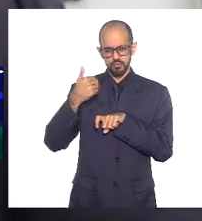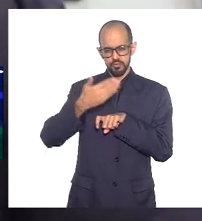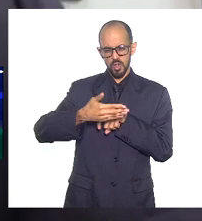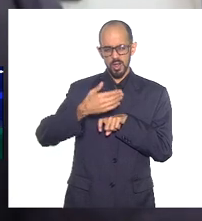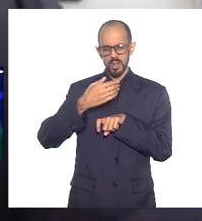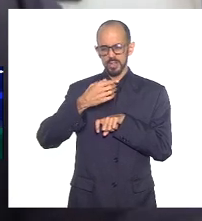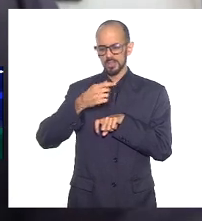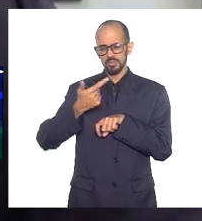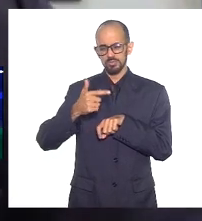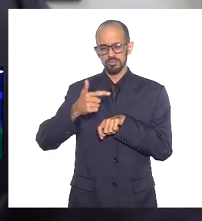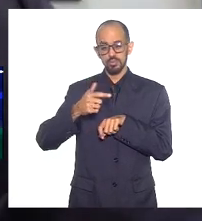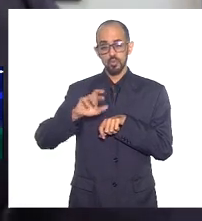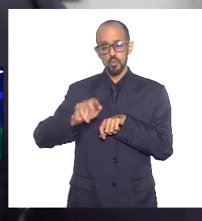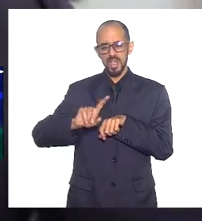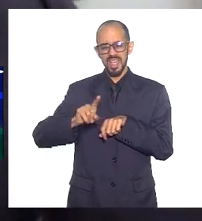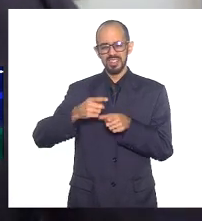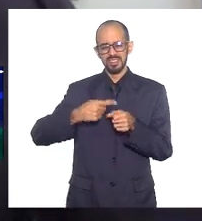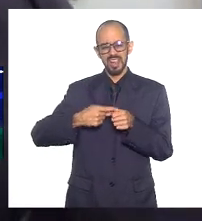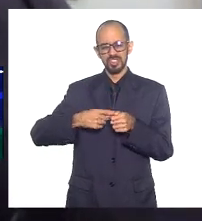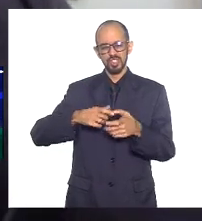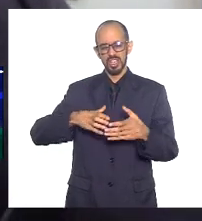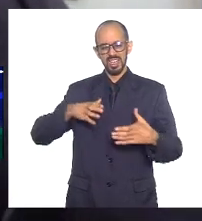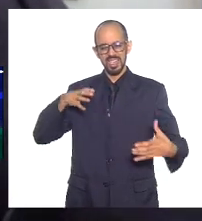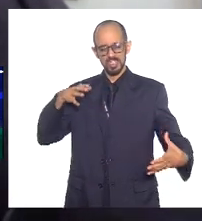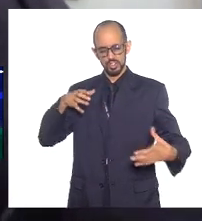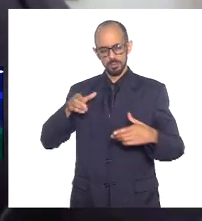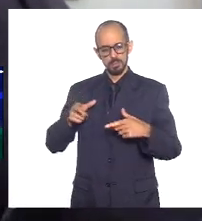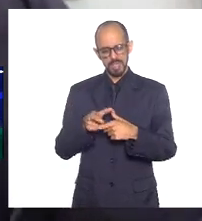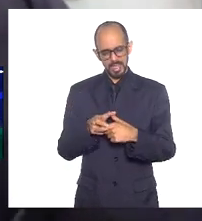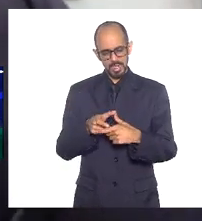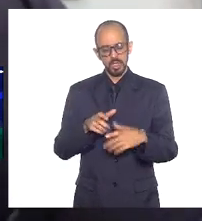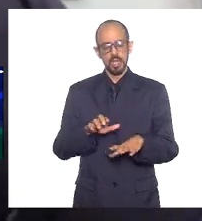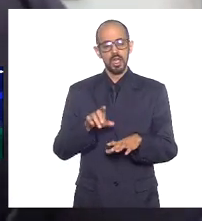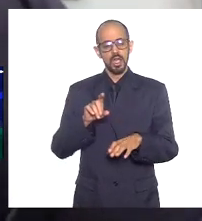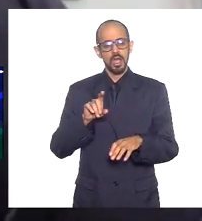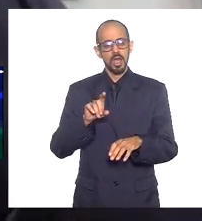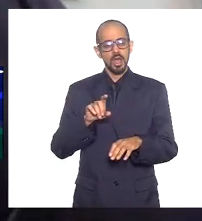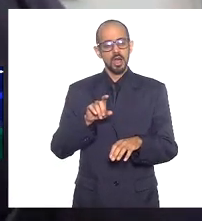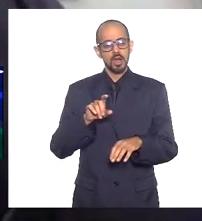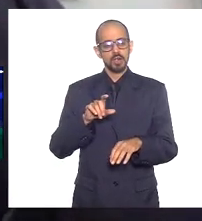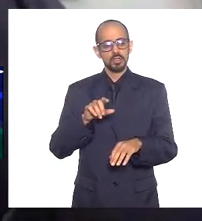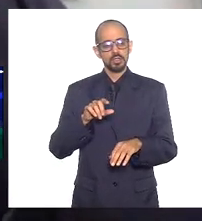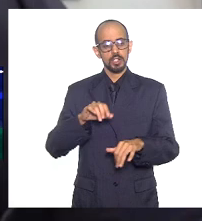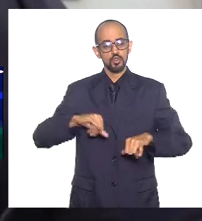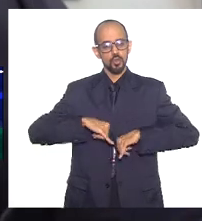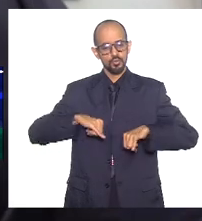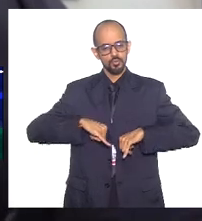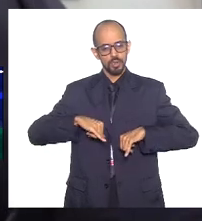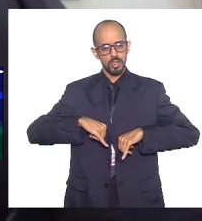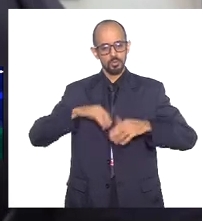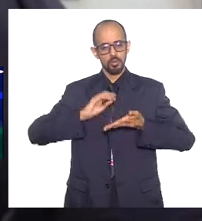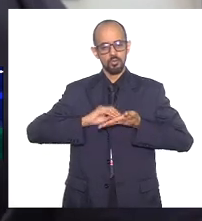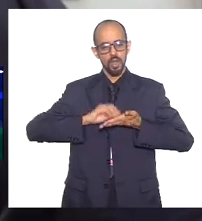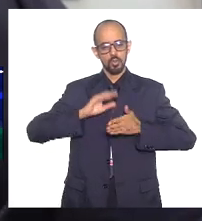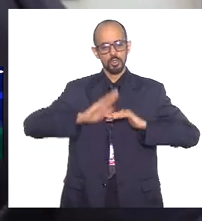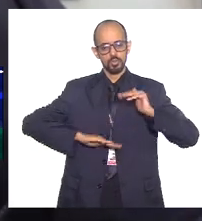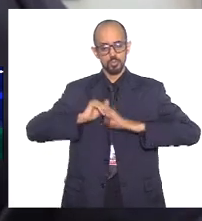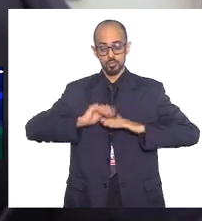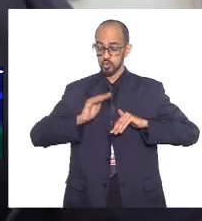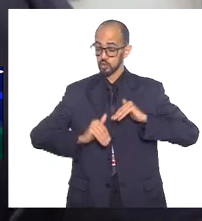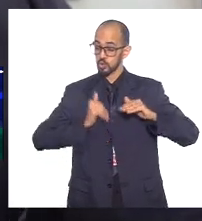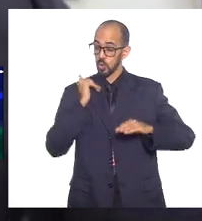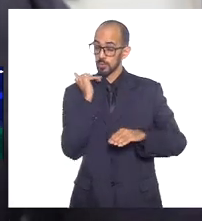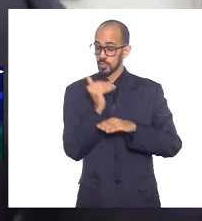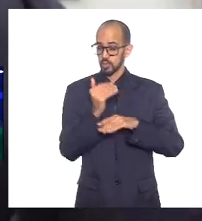centros vem sofrendo com o déficit de pessoal sobretudo médicos médicos